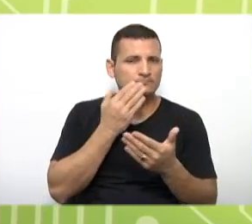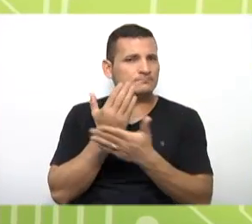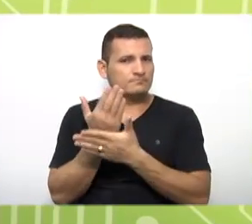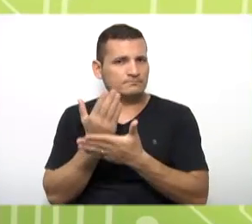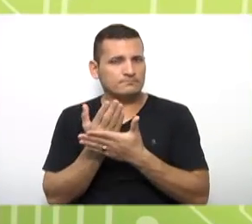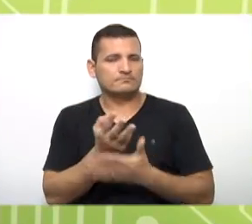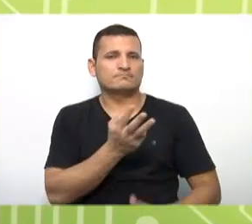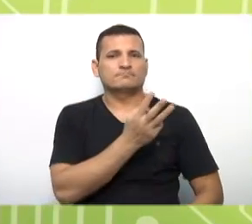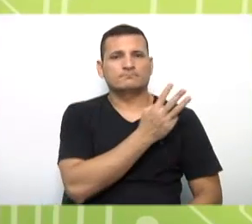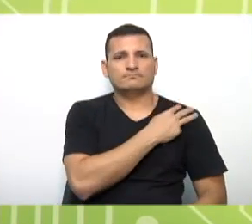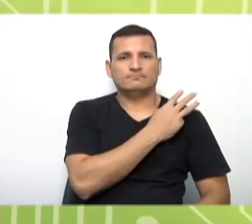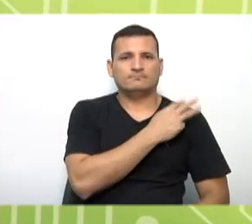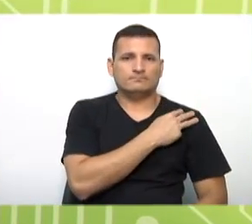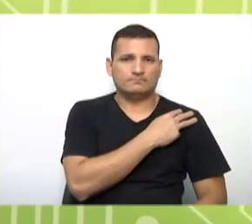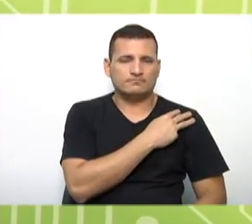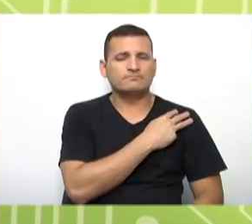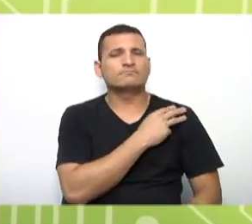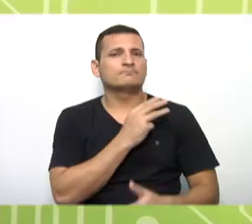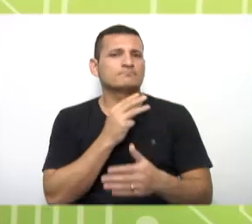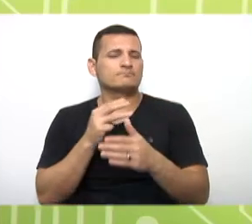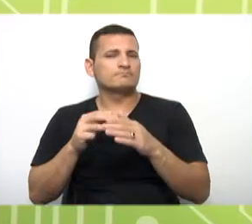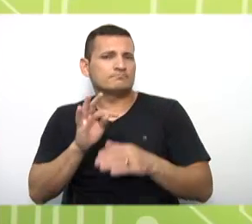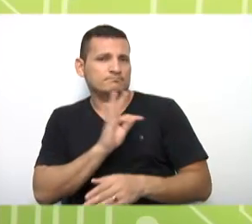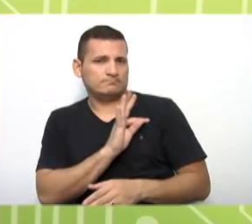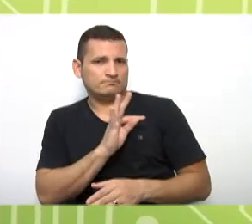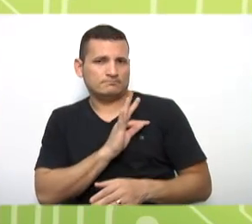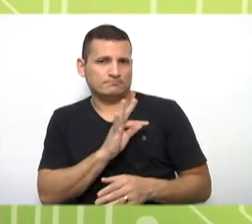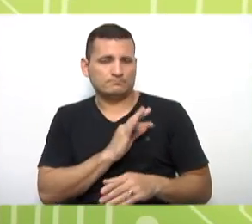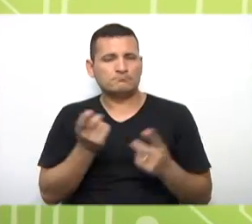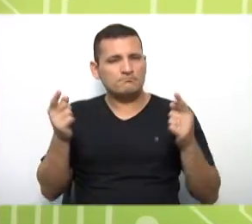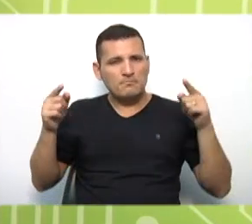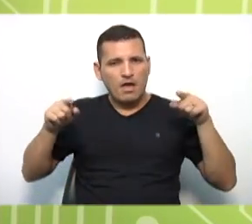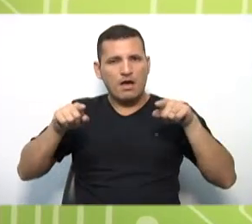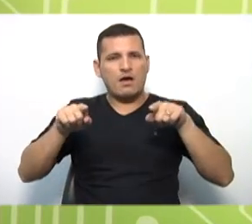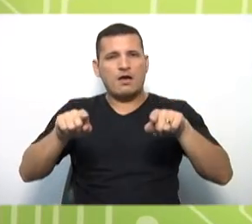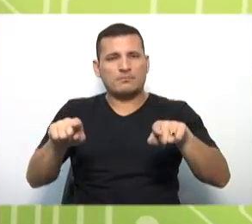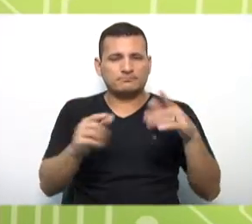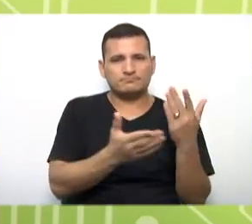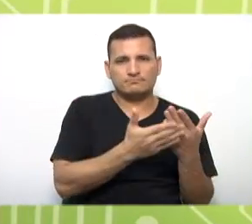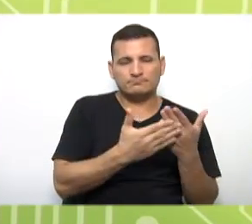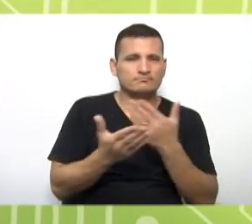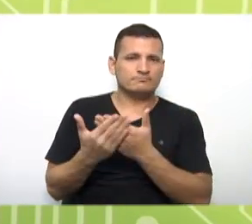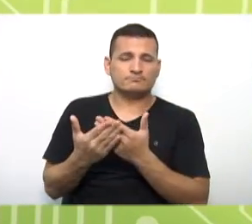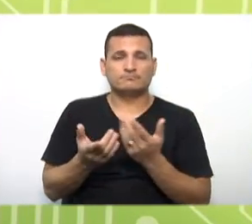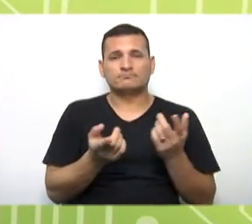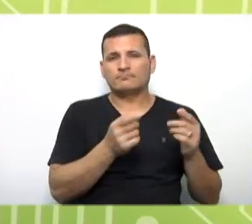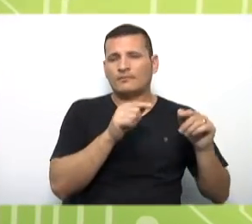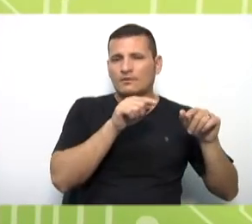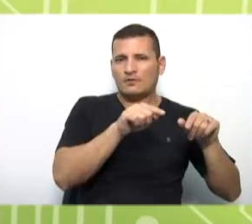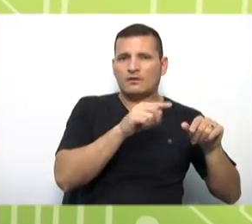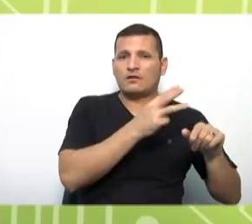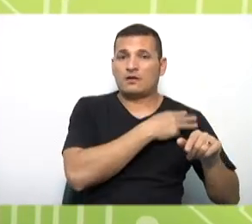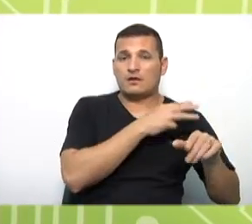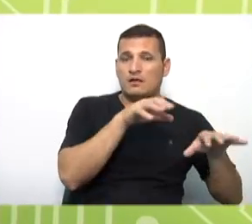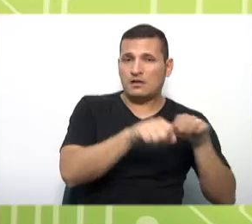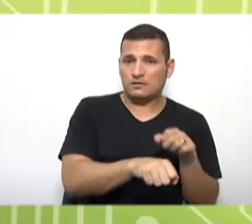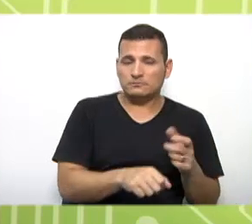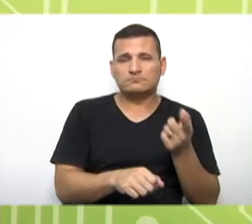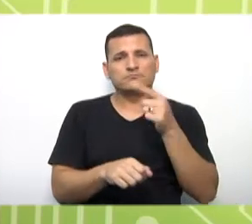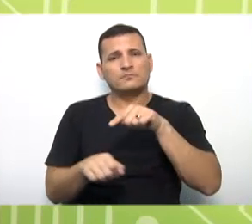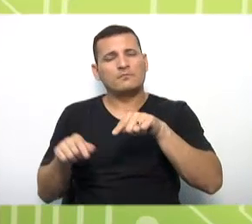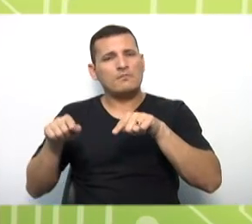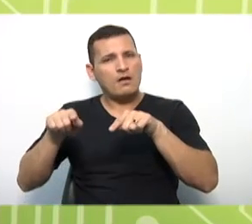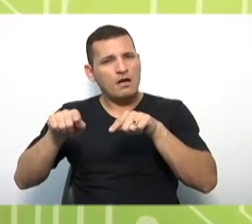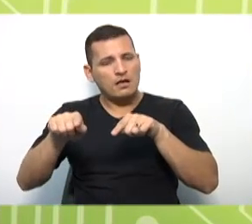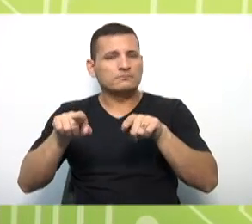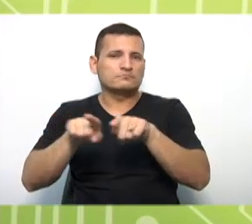fazendo o ensino técnico concomitantemente, ao mesmo tempo. Quando vocês concluírem o ensino médio, vocês já vão ter uma formação